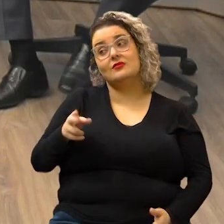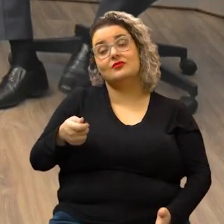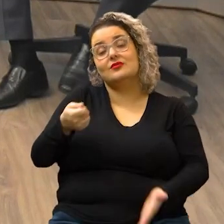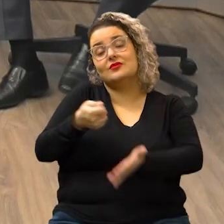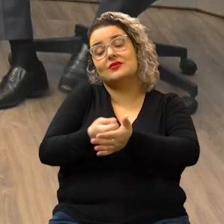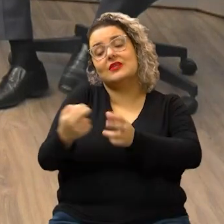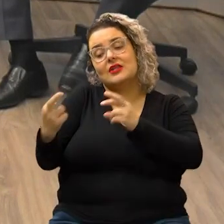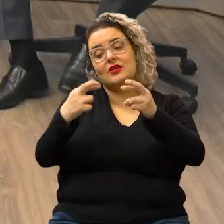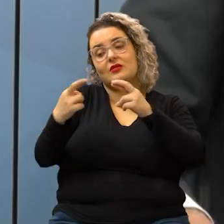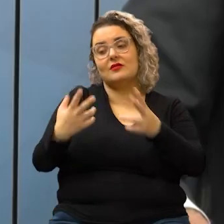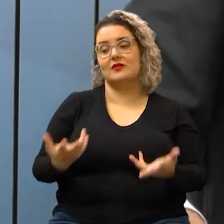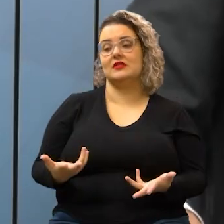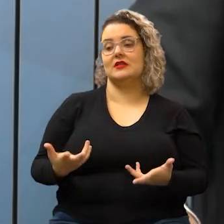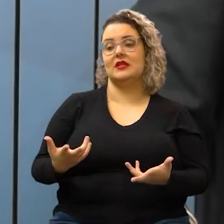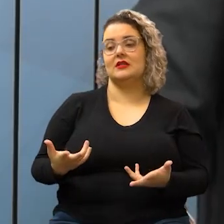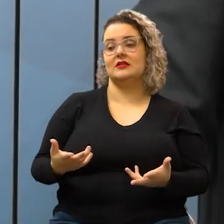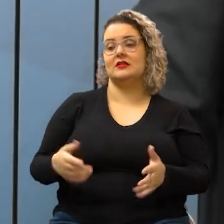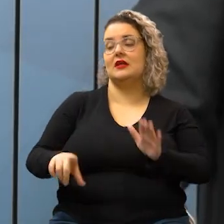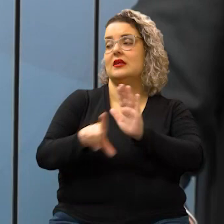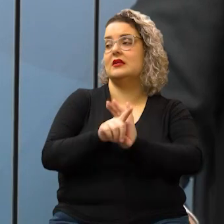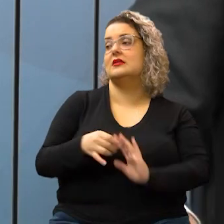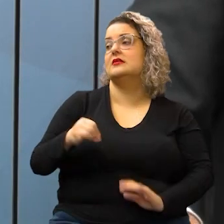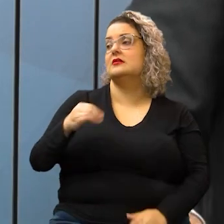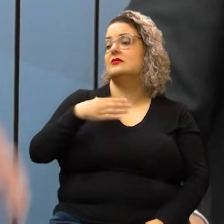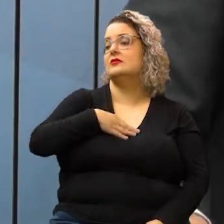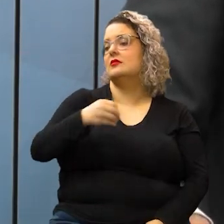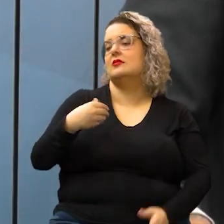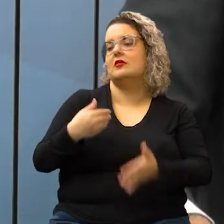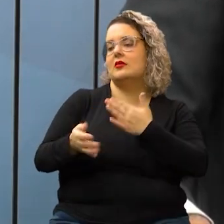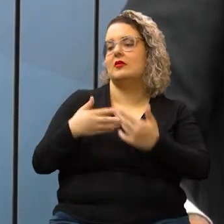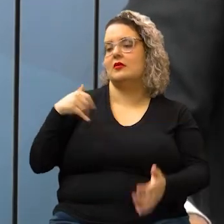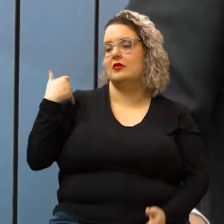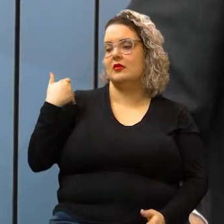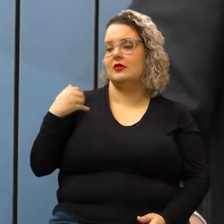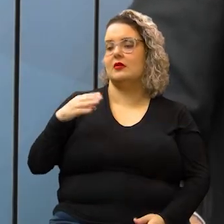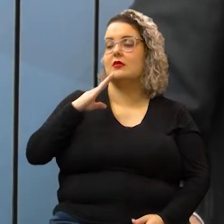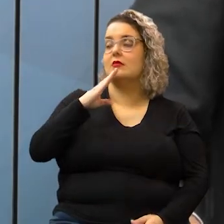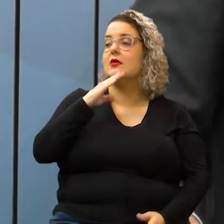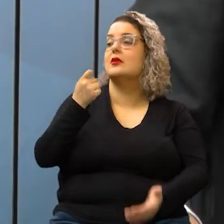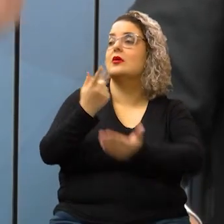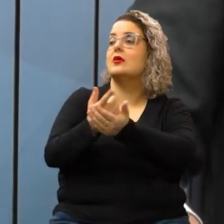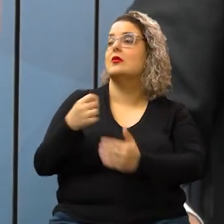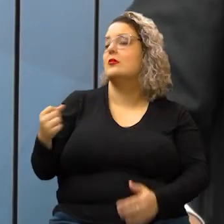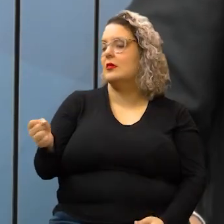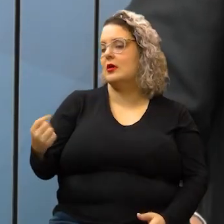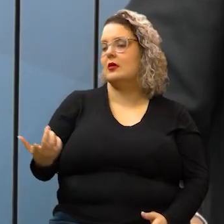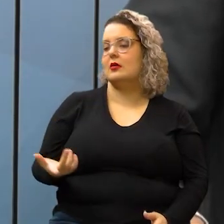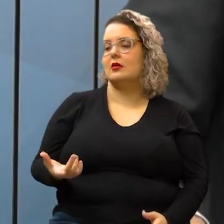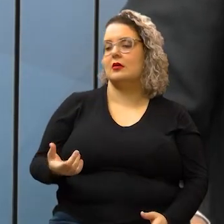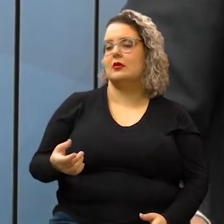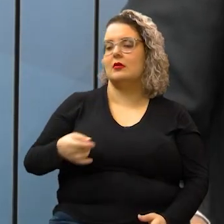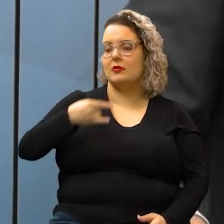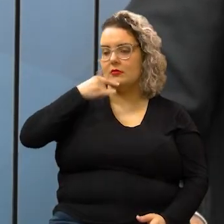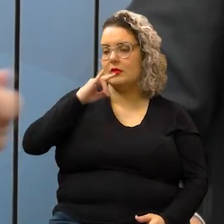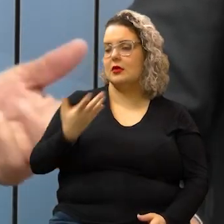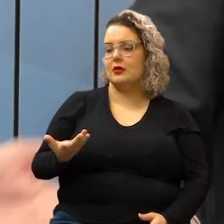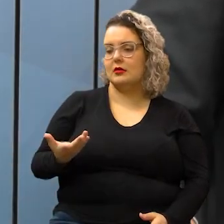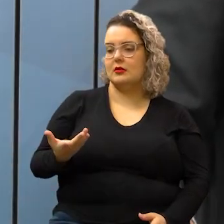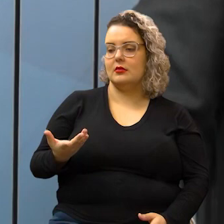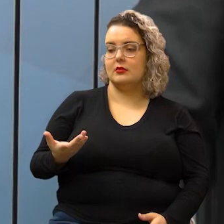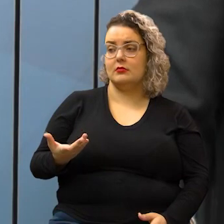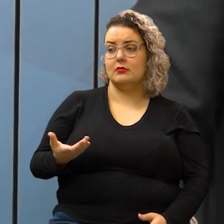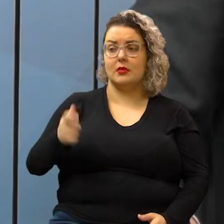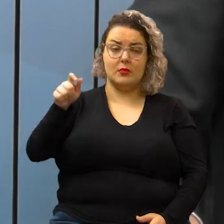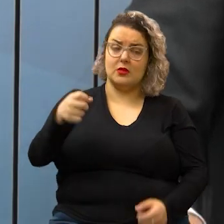lei. Quando a gente fala assim, se você pegar teu filho de qualquer idade e falar, vai no bar e compra uma cerveja, uma garrafa de cachaça, o cara